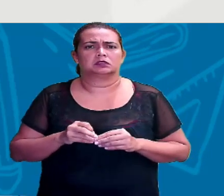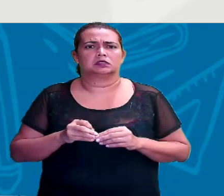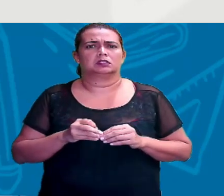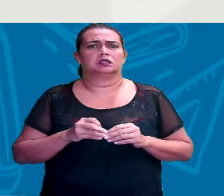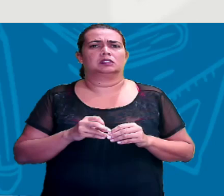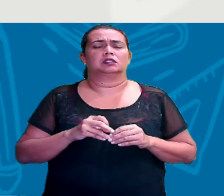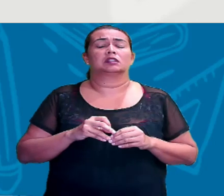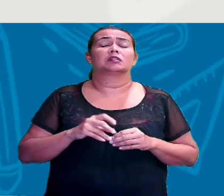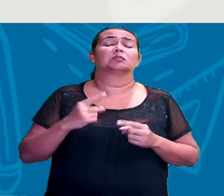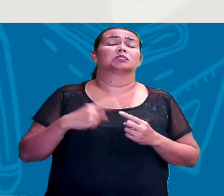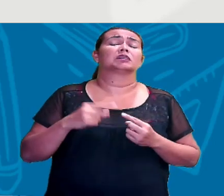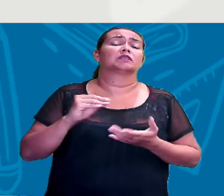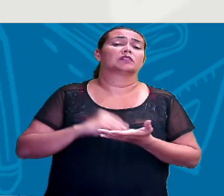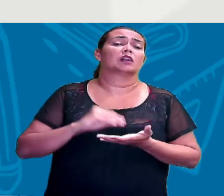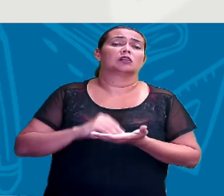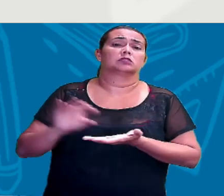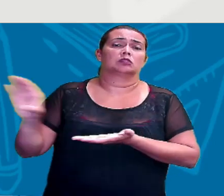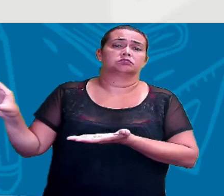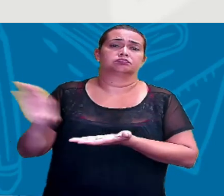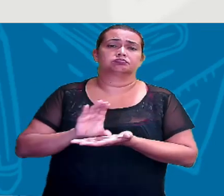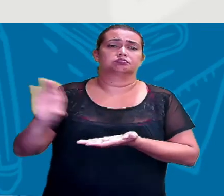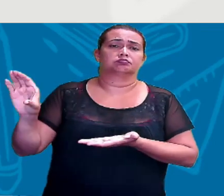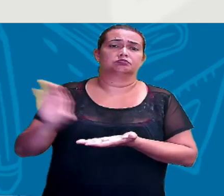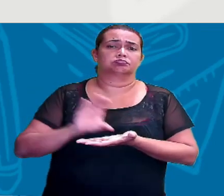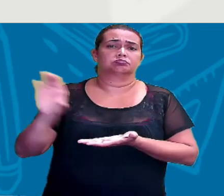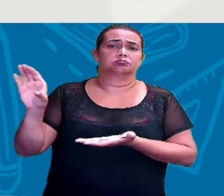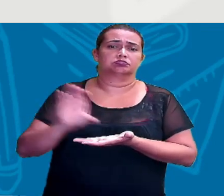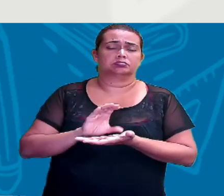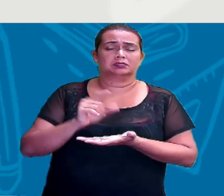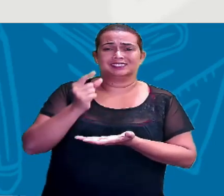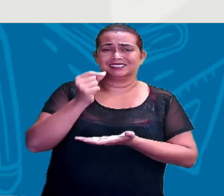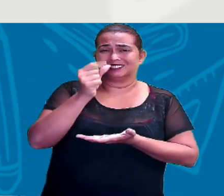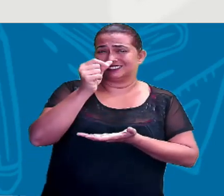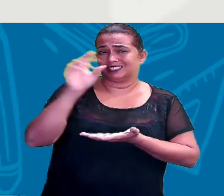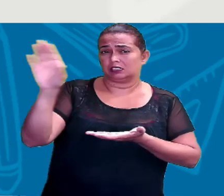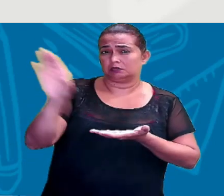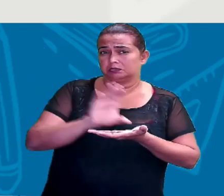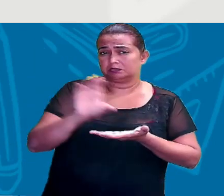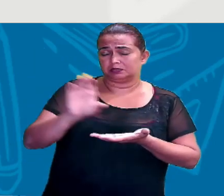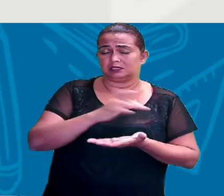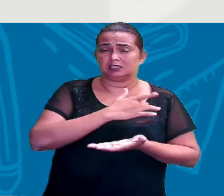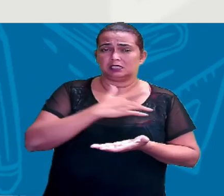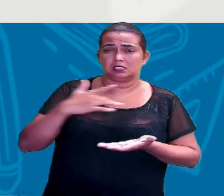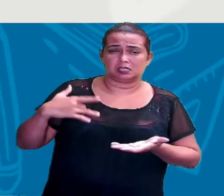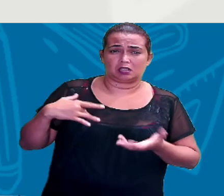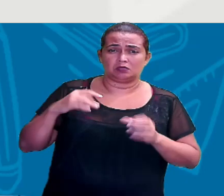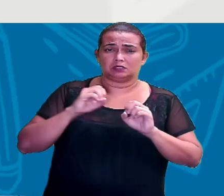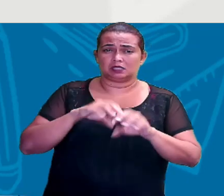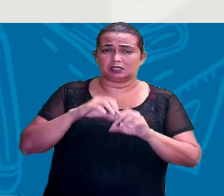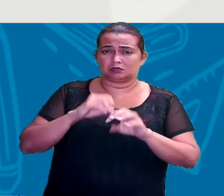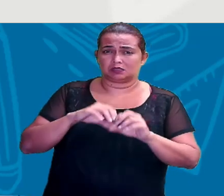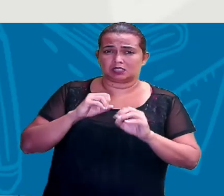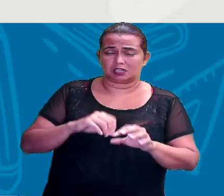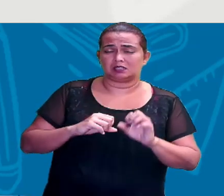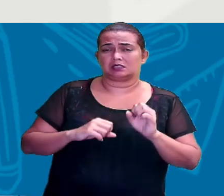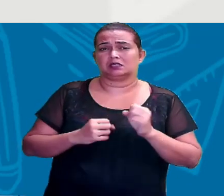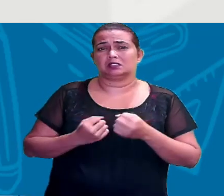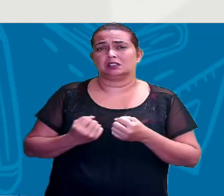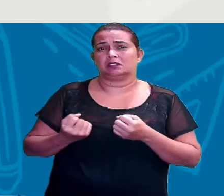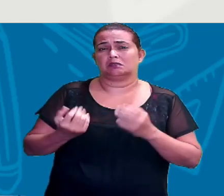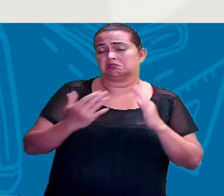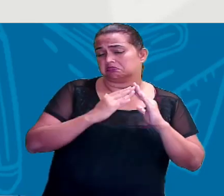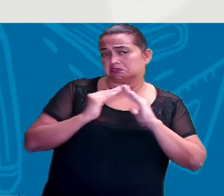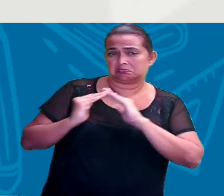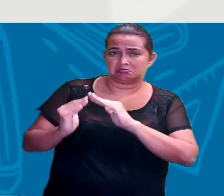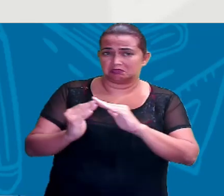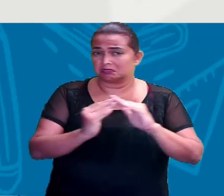falta de investimento, né, em condições sociais, né, nos serviços de saúde, educação, infraestrutura, né,